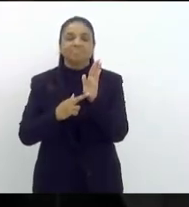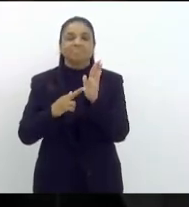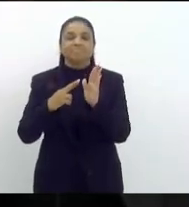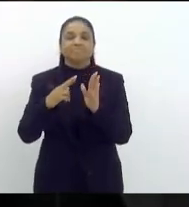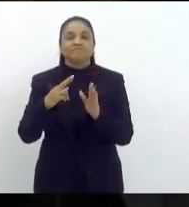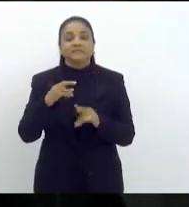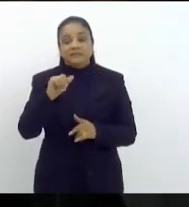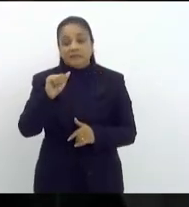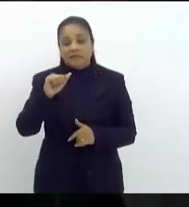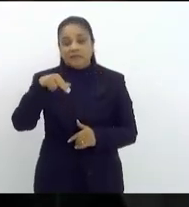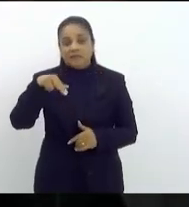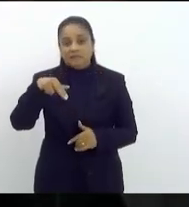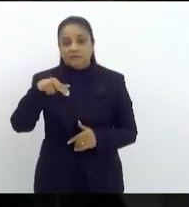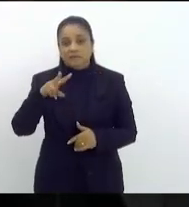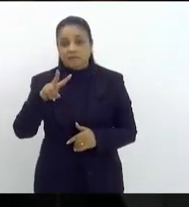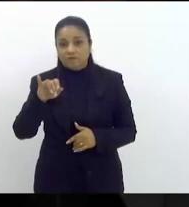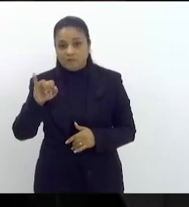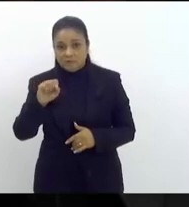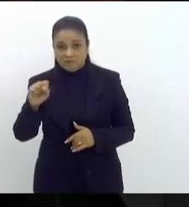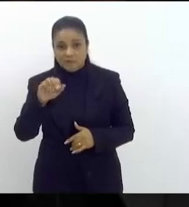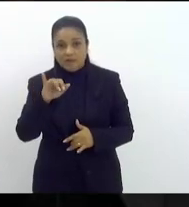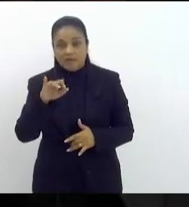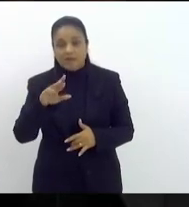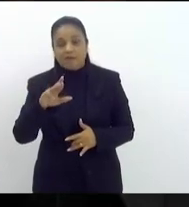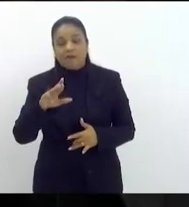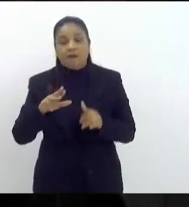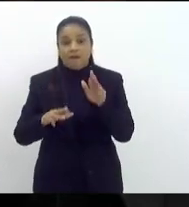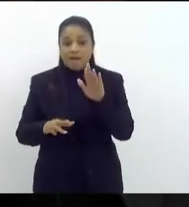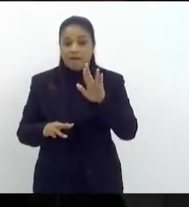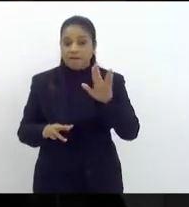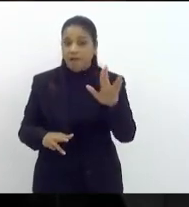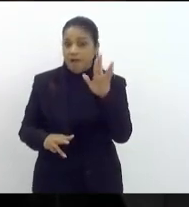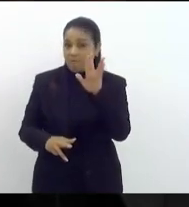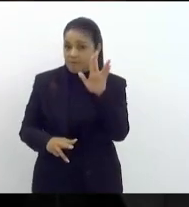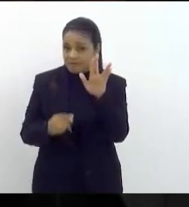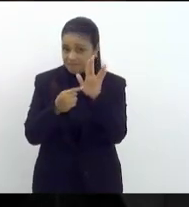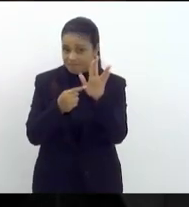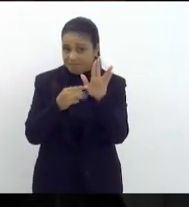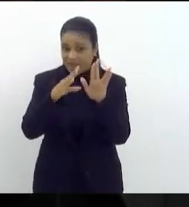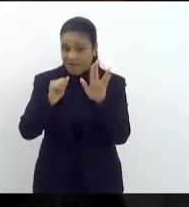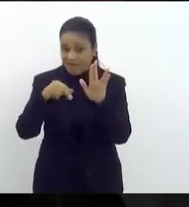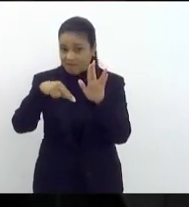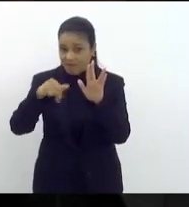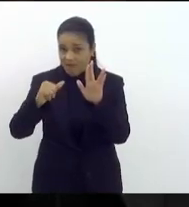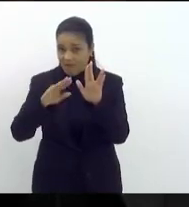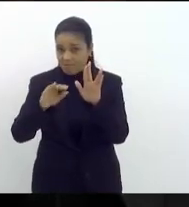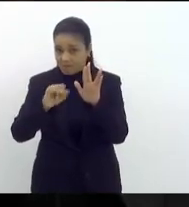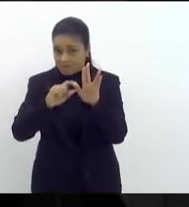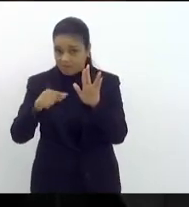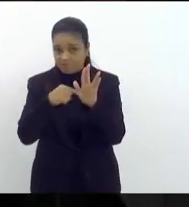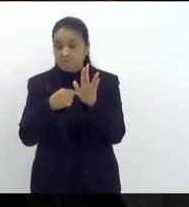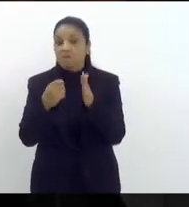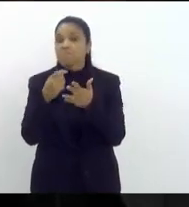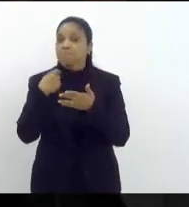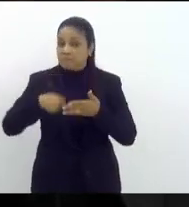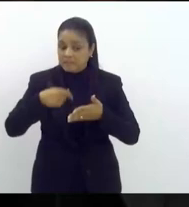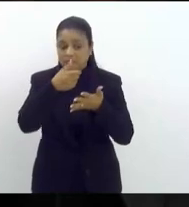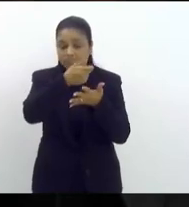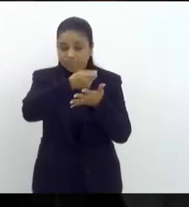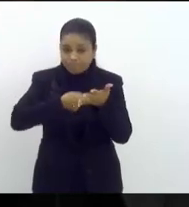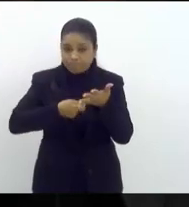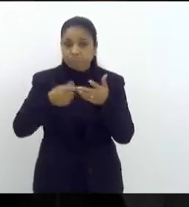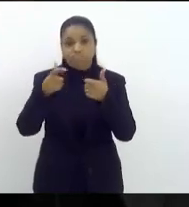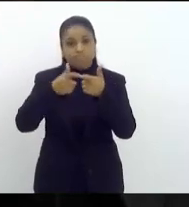orientação da Anvisa de forma alguma e mediante receita médica receita de uma autoridade Então